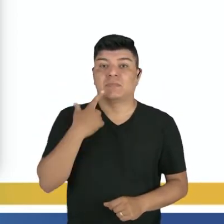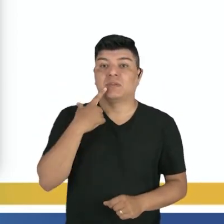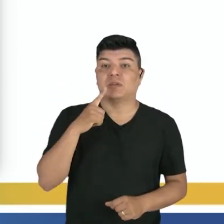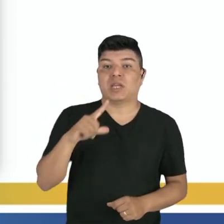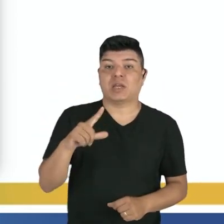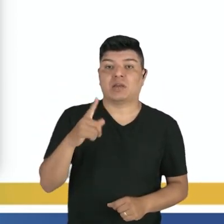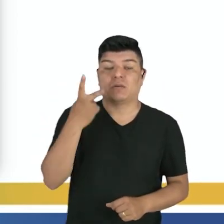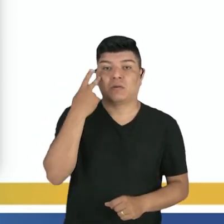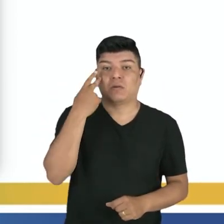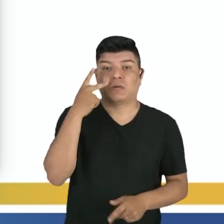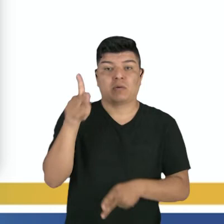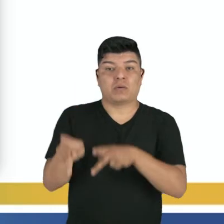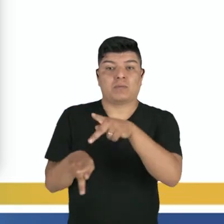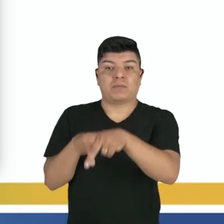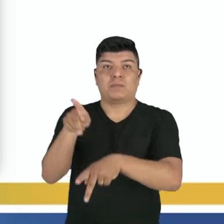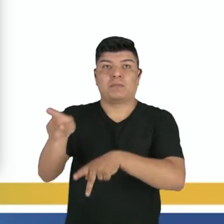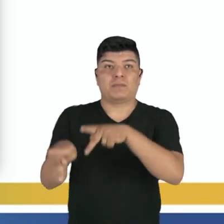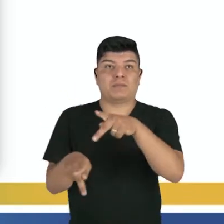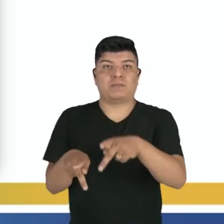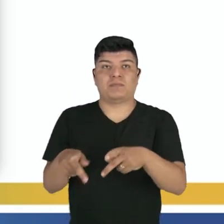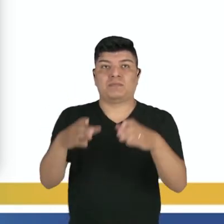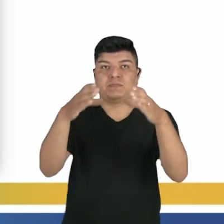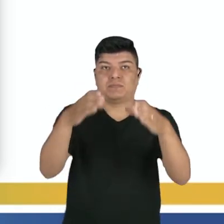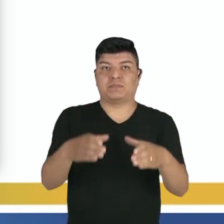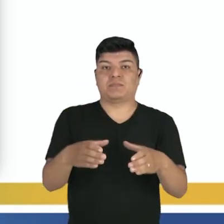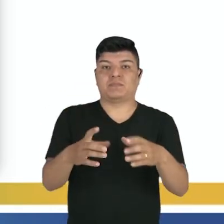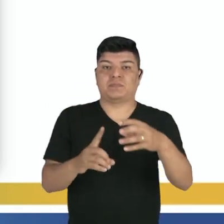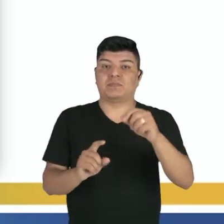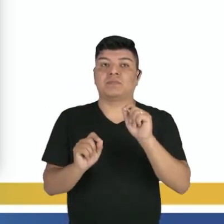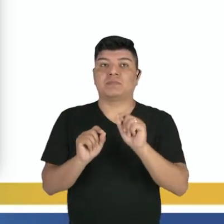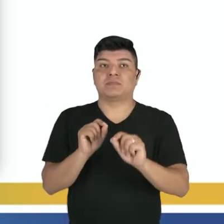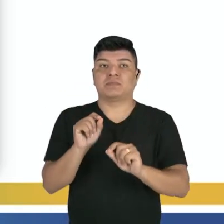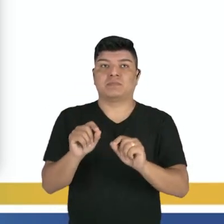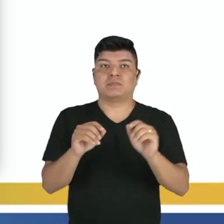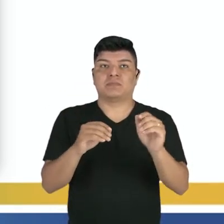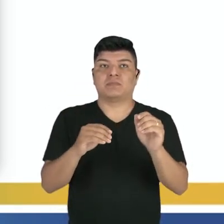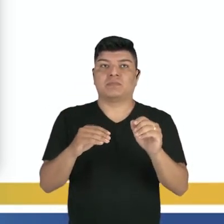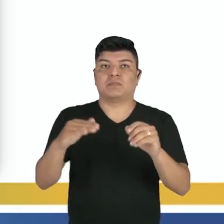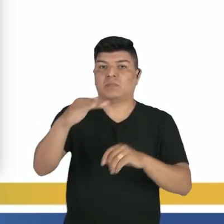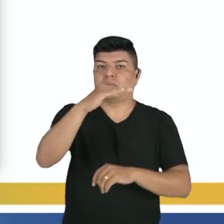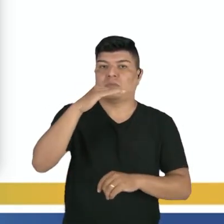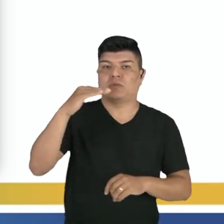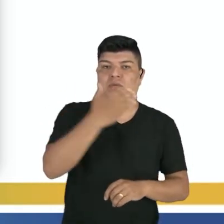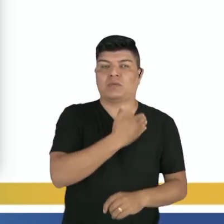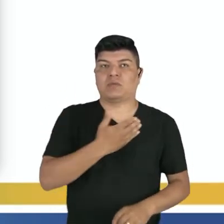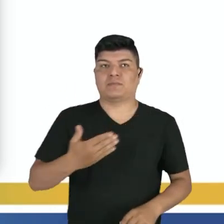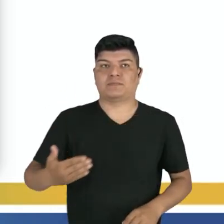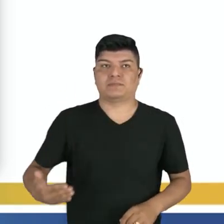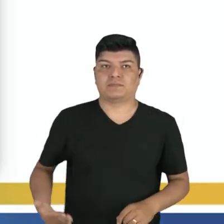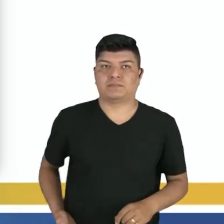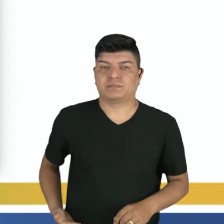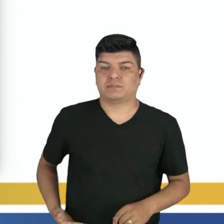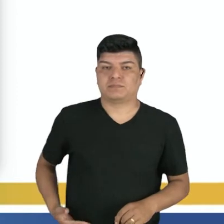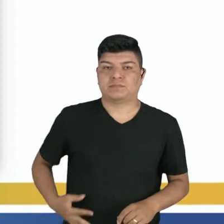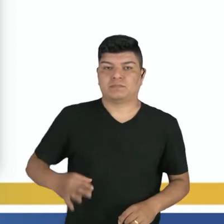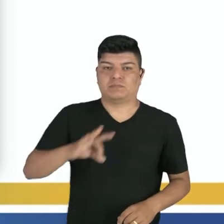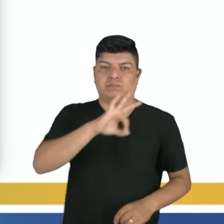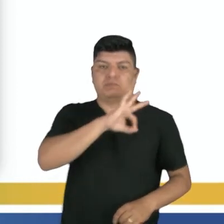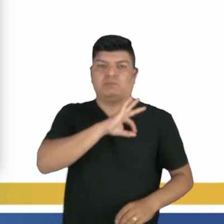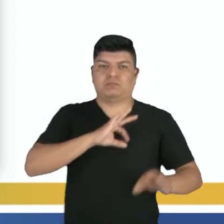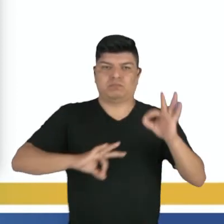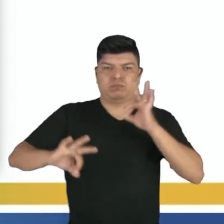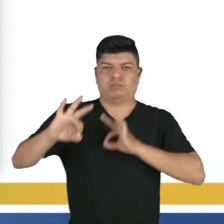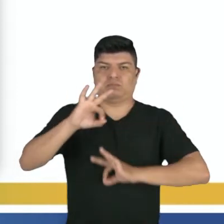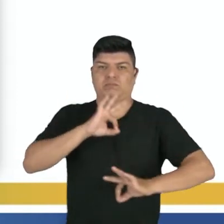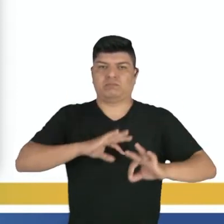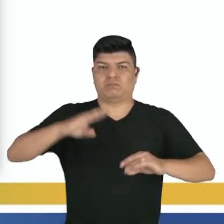povo, definição de um território, soberania governamental, exército